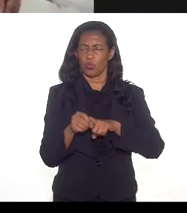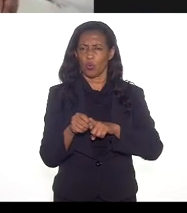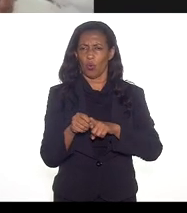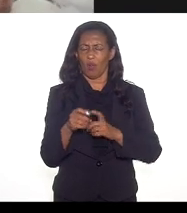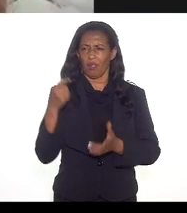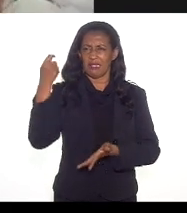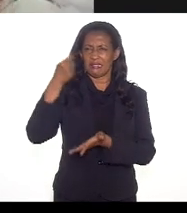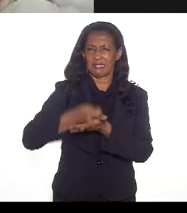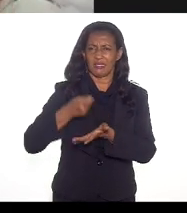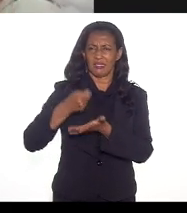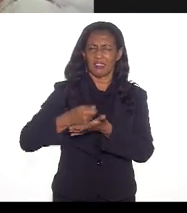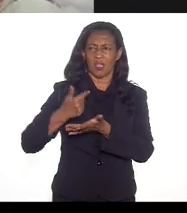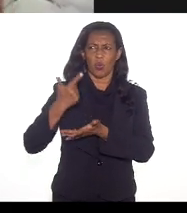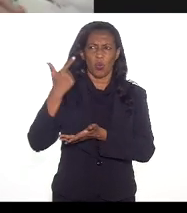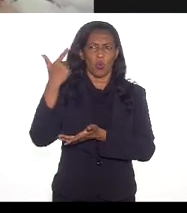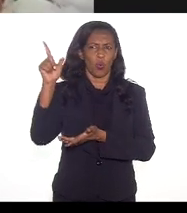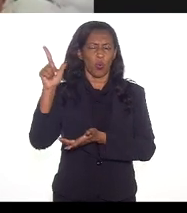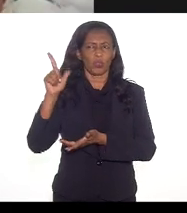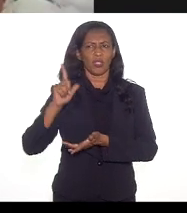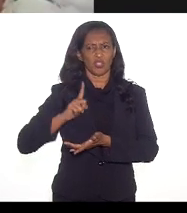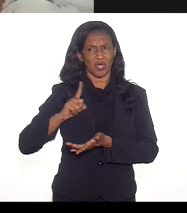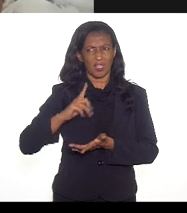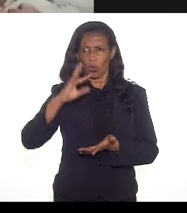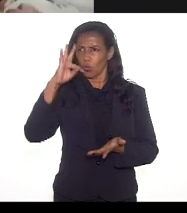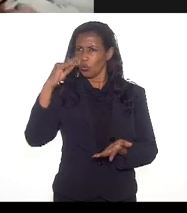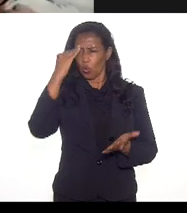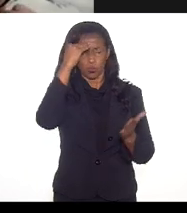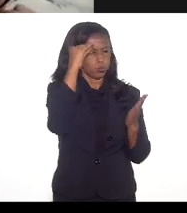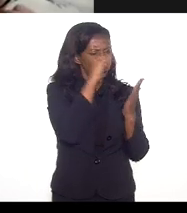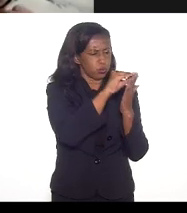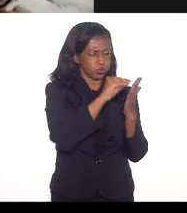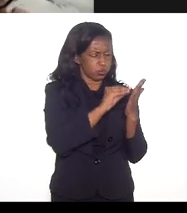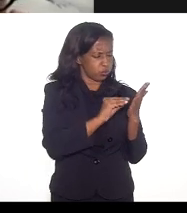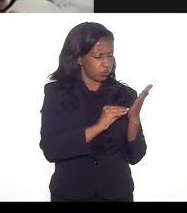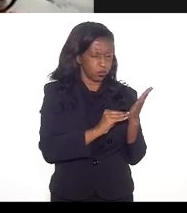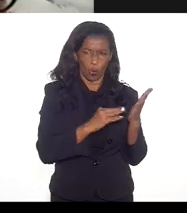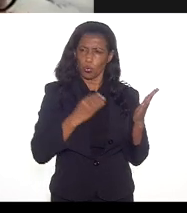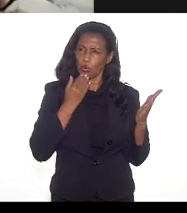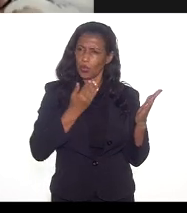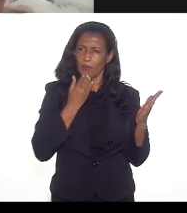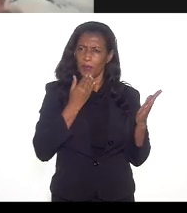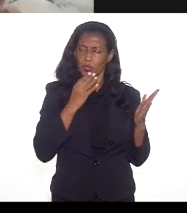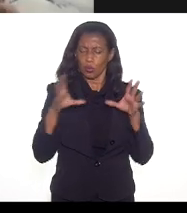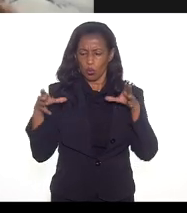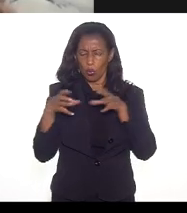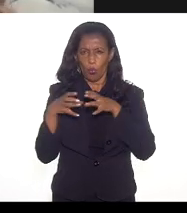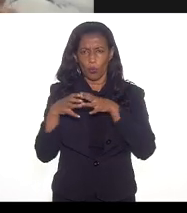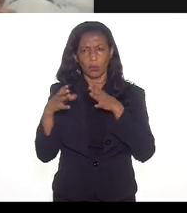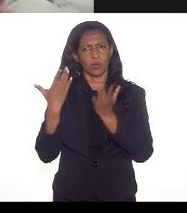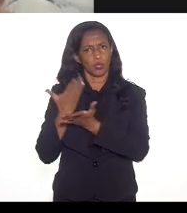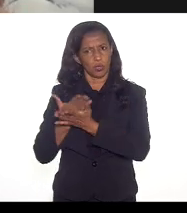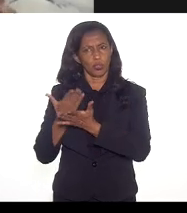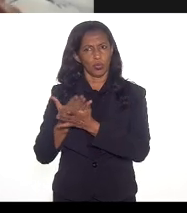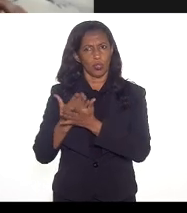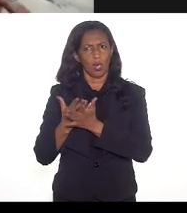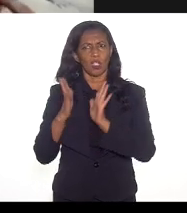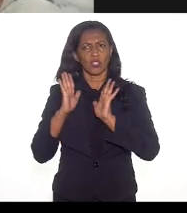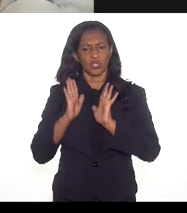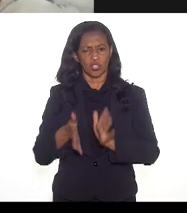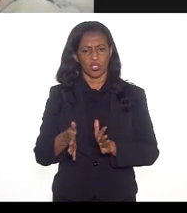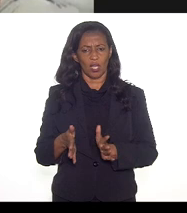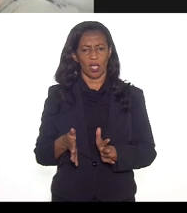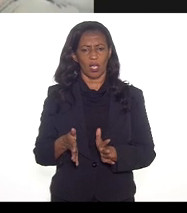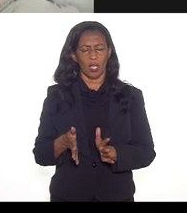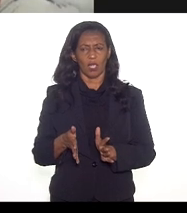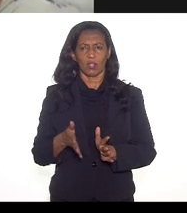exigências passaram a ser outras, apesar de termos cumprido todos os requisitos e toda a comunidade escolar já está